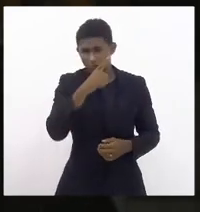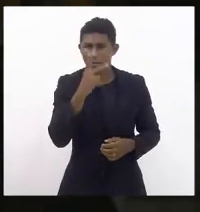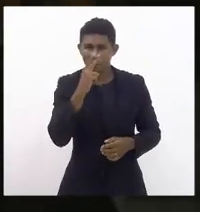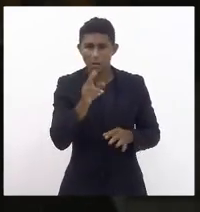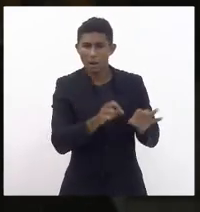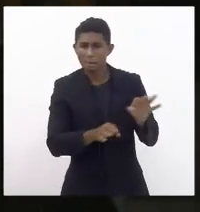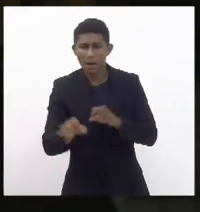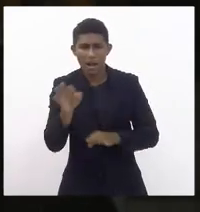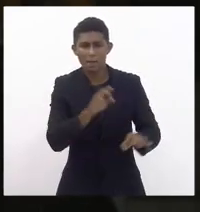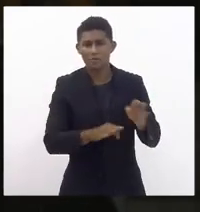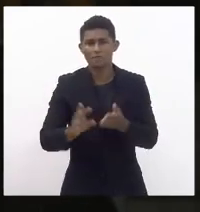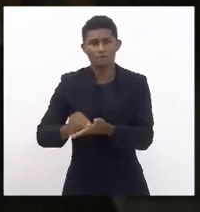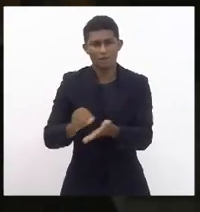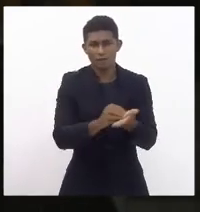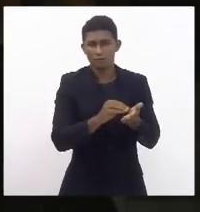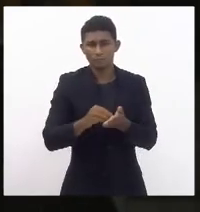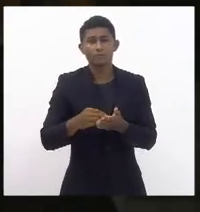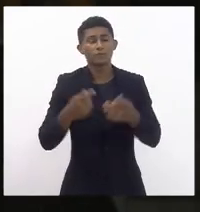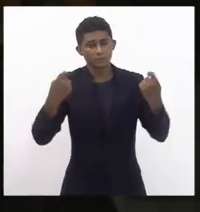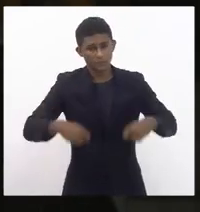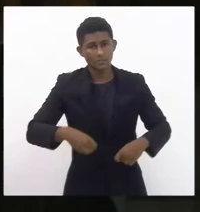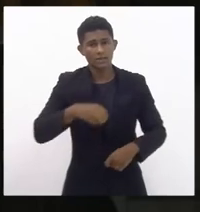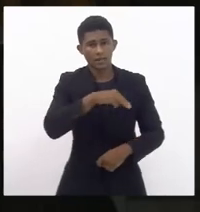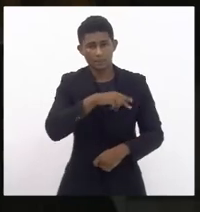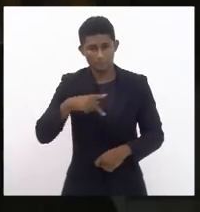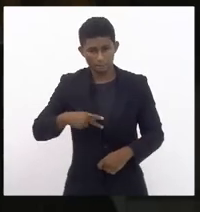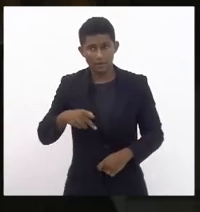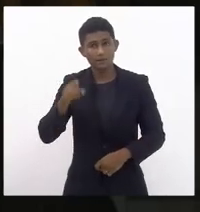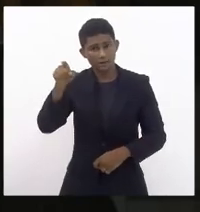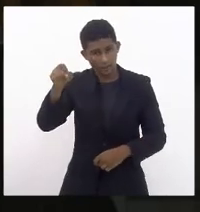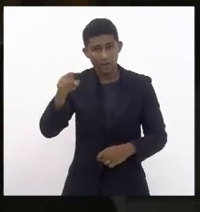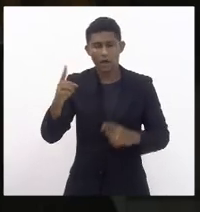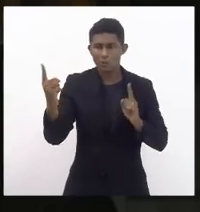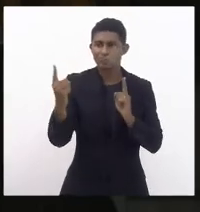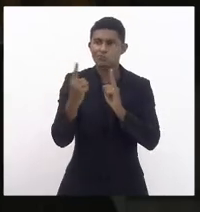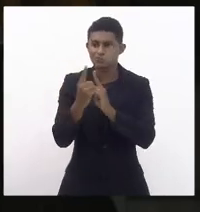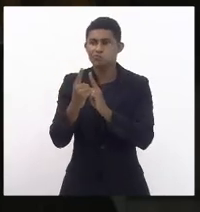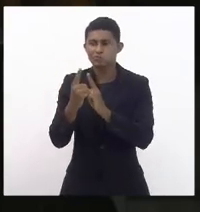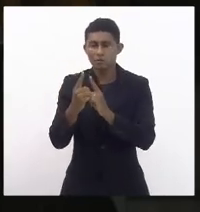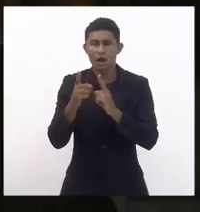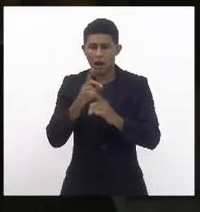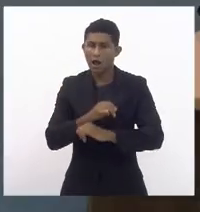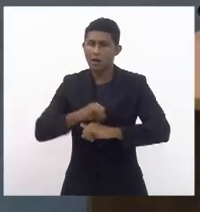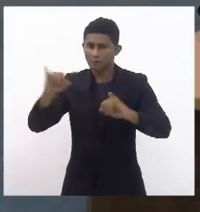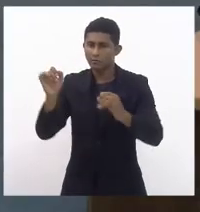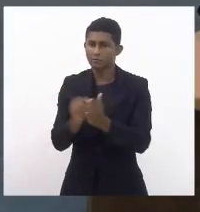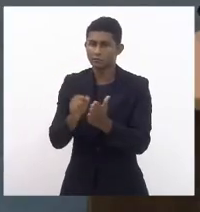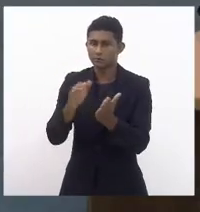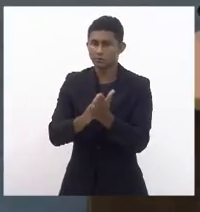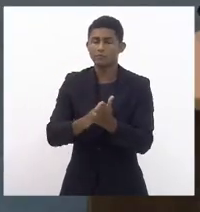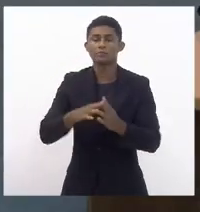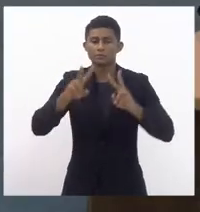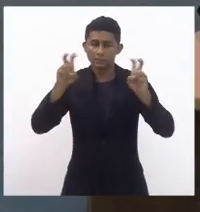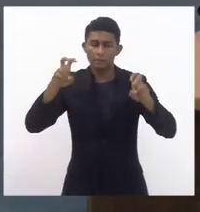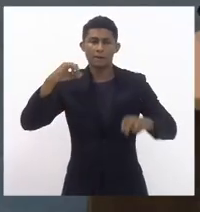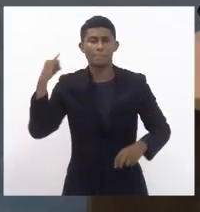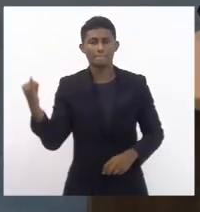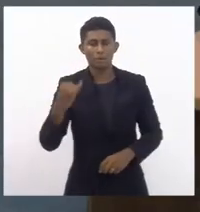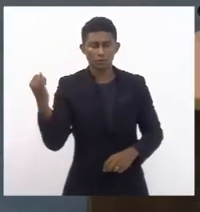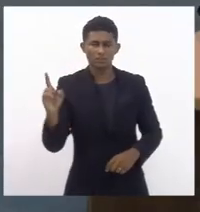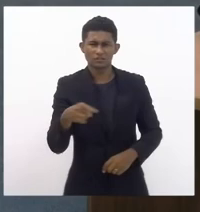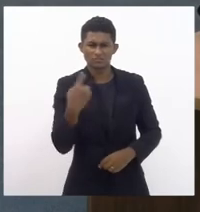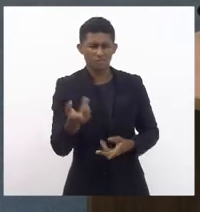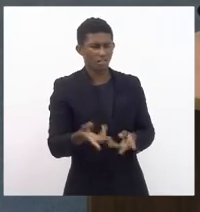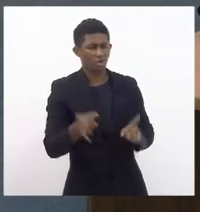de planejamento deputada Marta Vamos sim acionar o Ministério Público conjuntamente que eu acho que esse é um tema de extrema relevância que não podemos deixar para